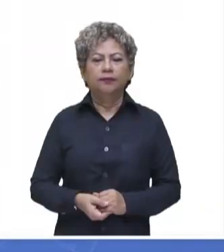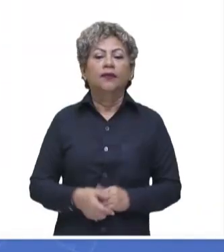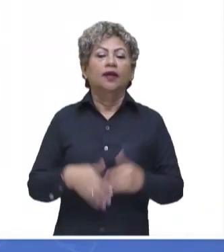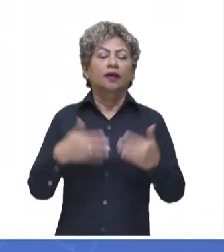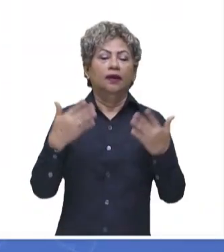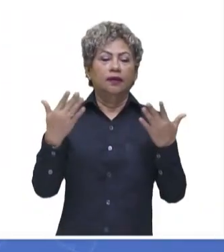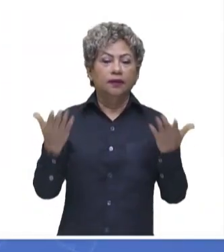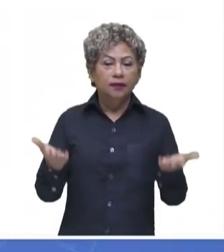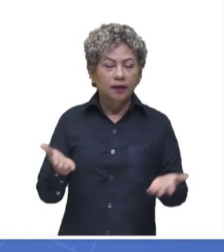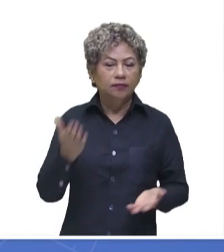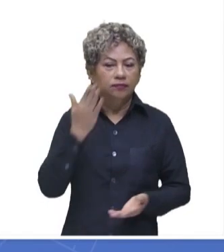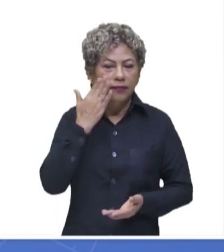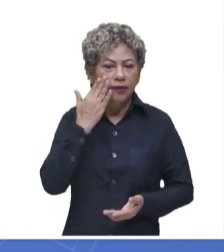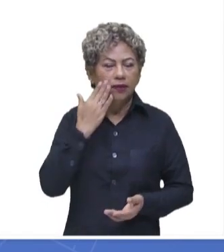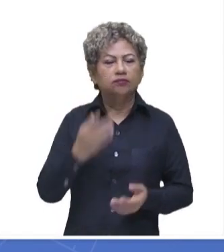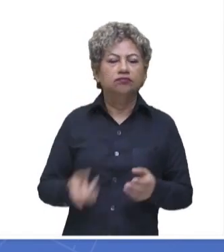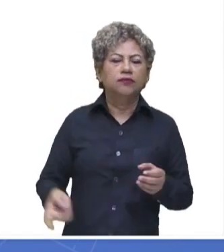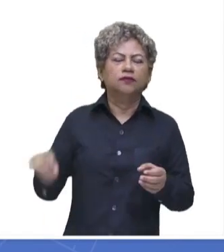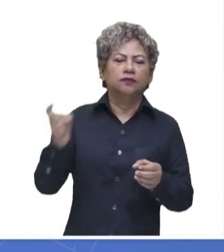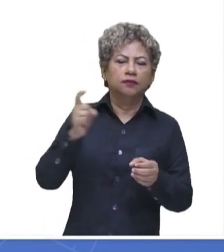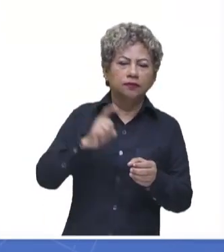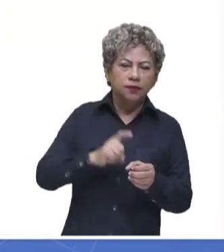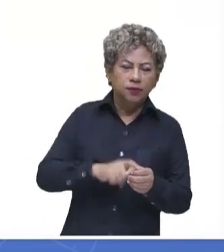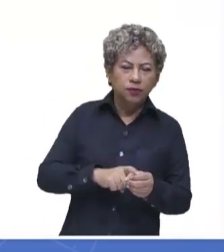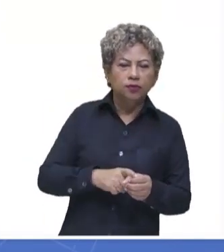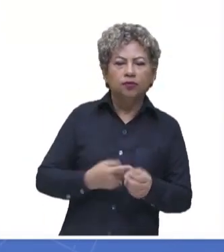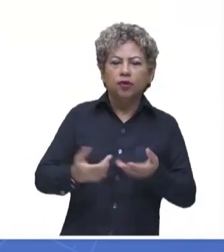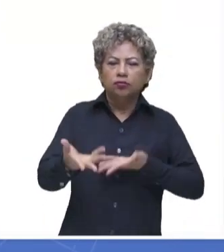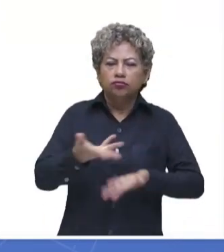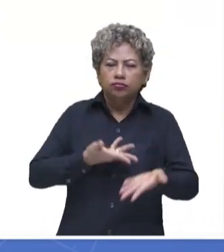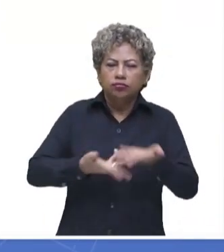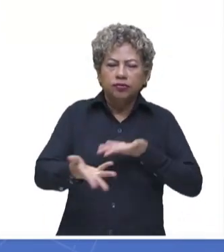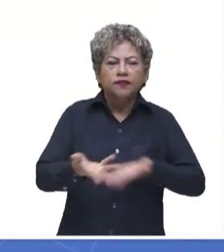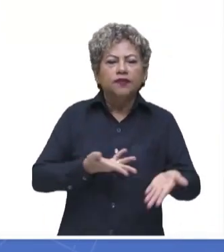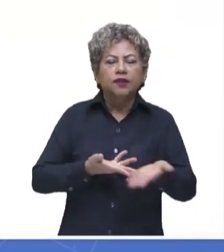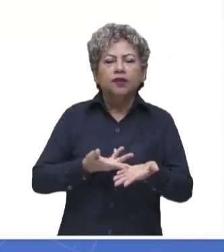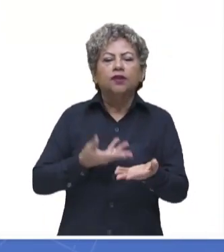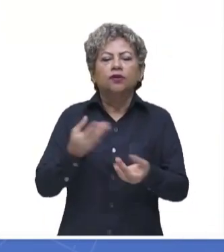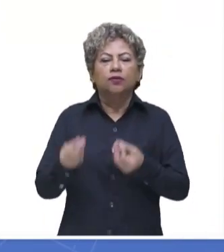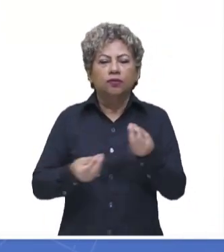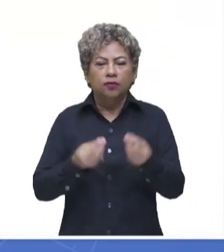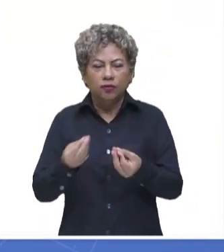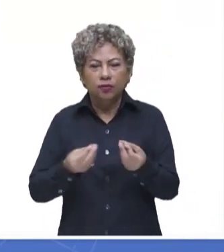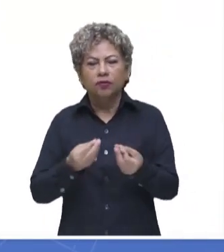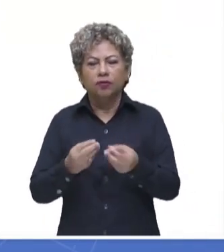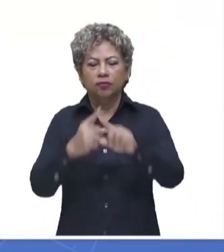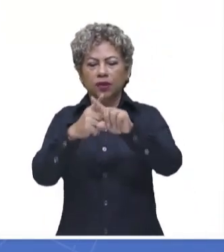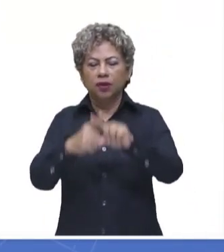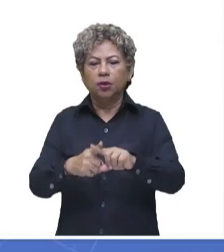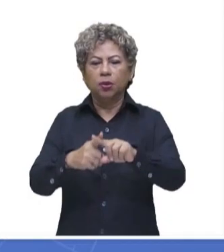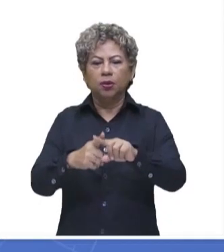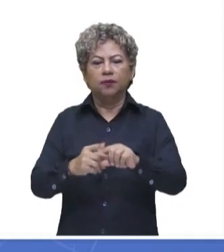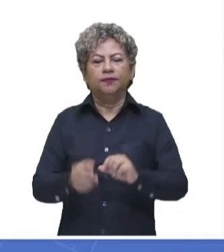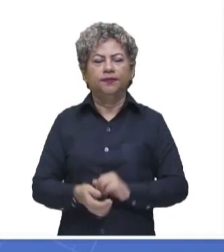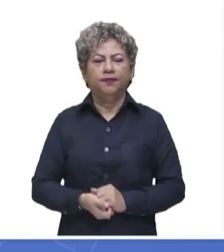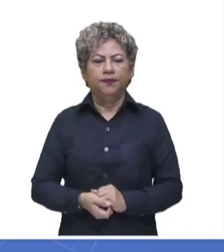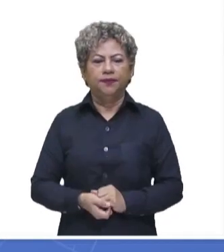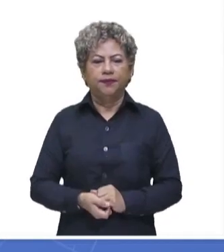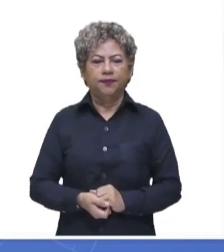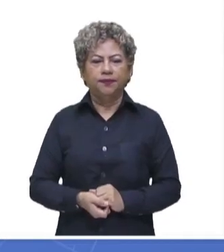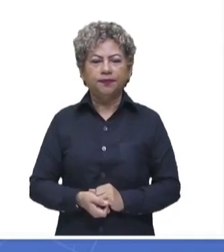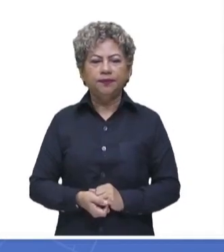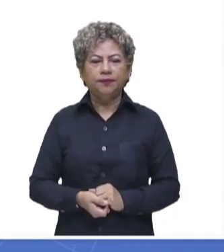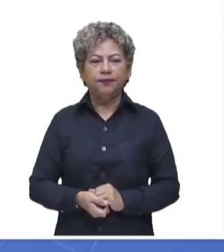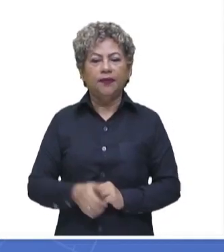Muito bem, retornamos aí para mais uma interatividade. Vamos lá ver então como é que ficou a participação dos nossos alunos para essa questão de número 3. Olha